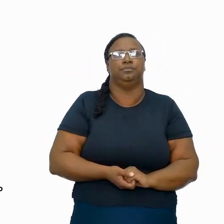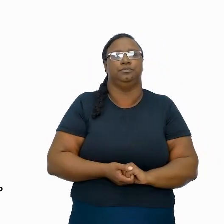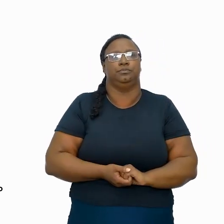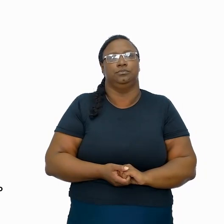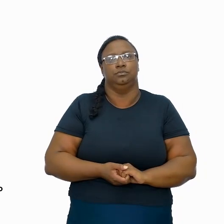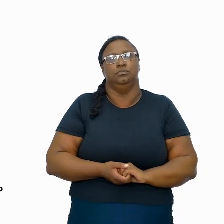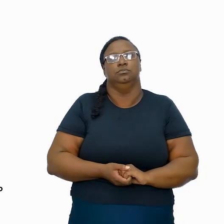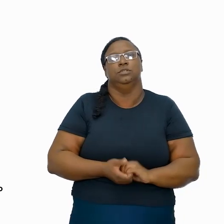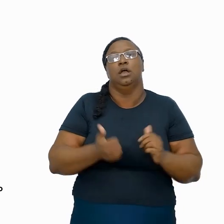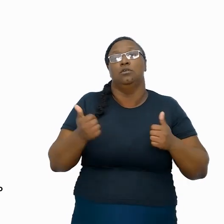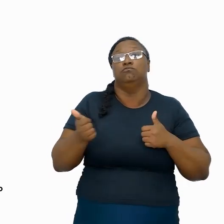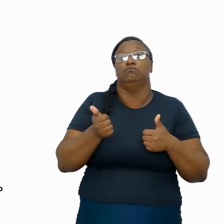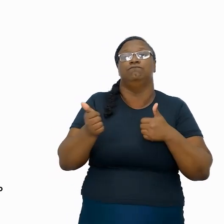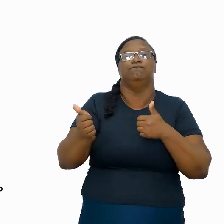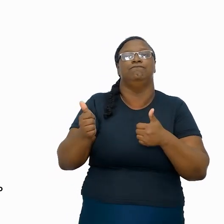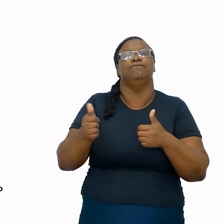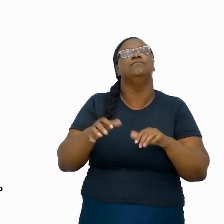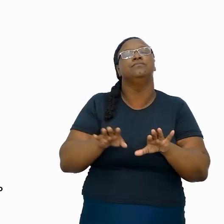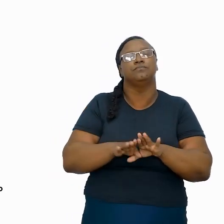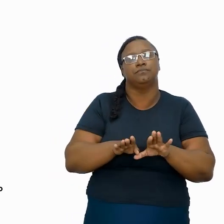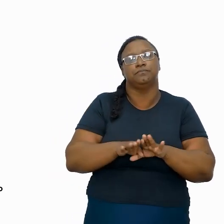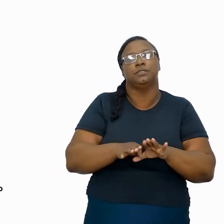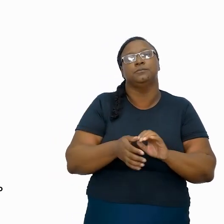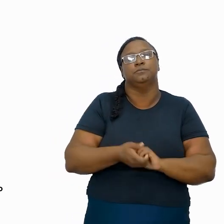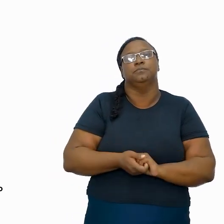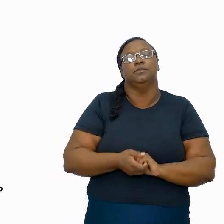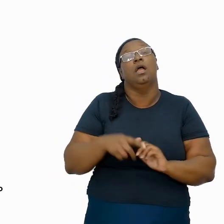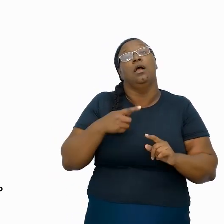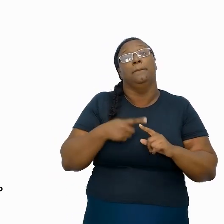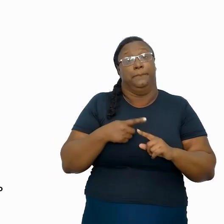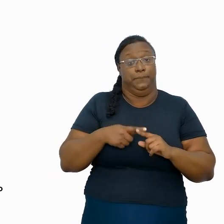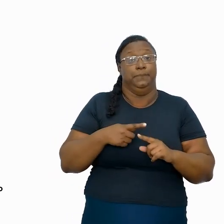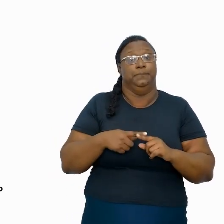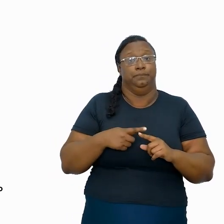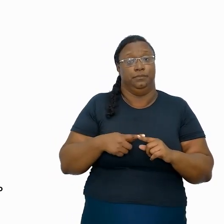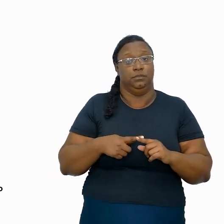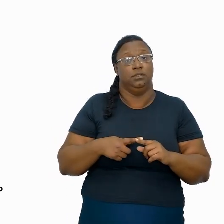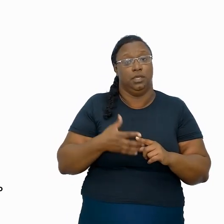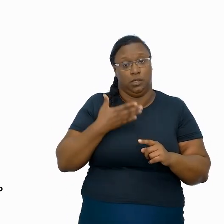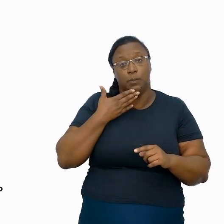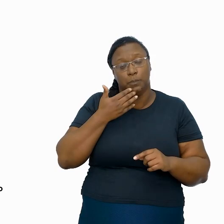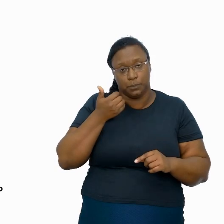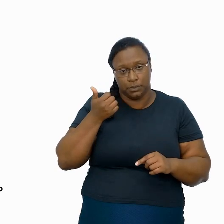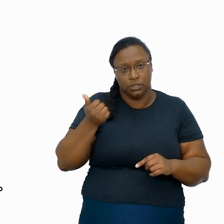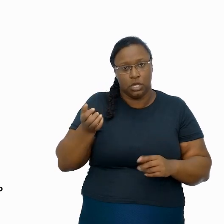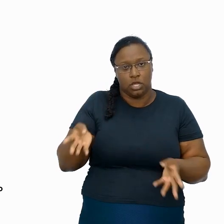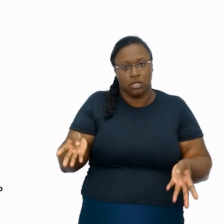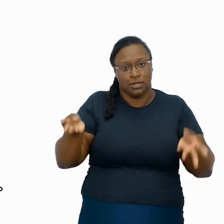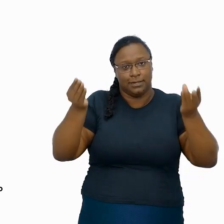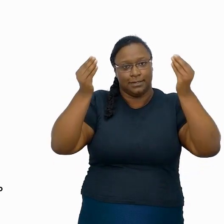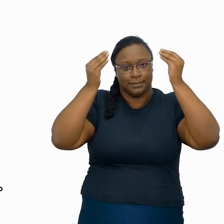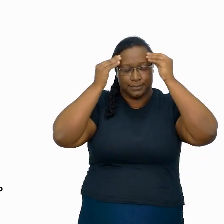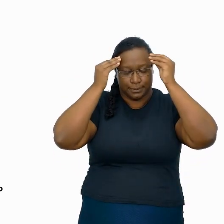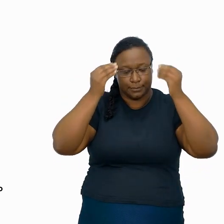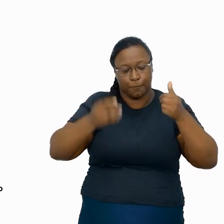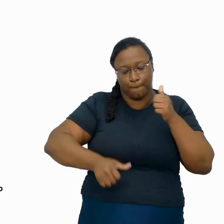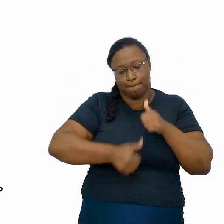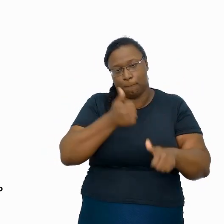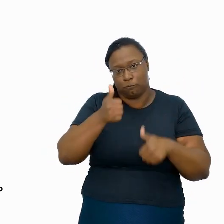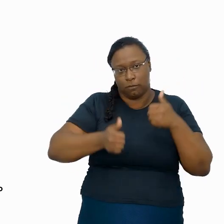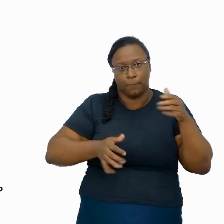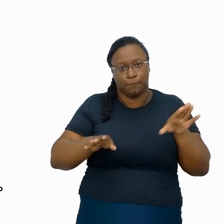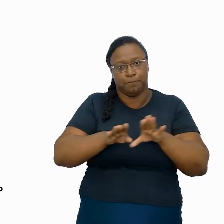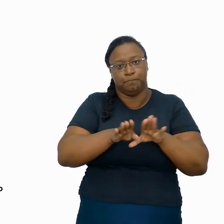ser seguido minimamente, porque isso colabora, né, na hora de avaliar também